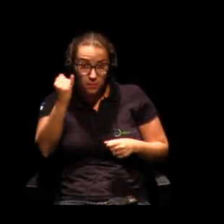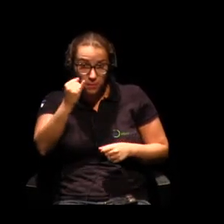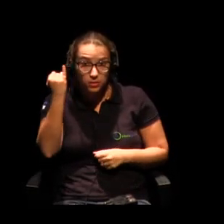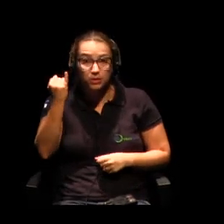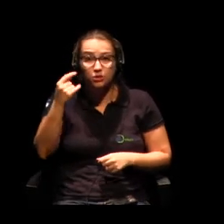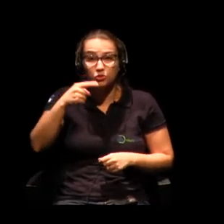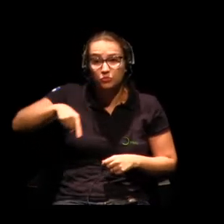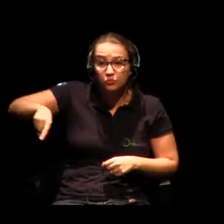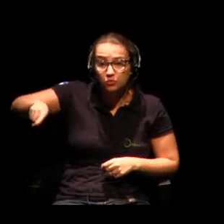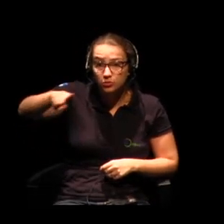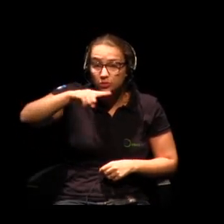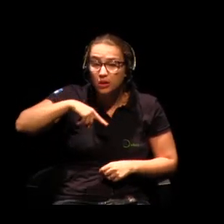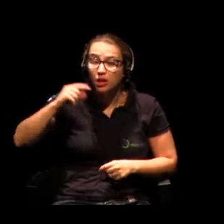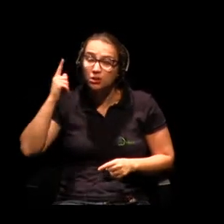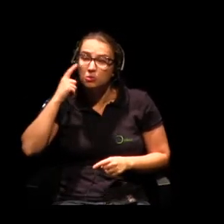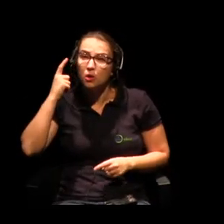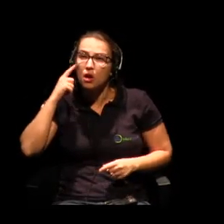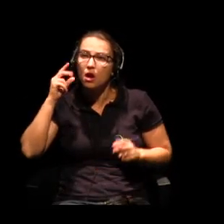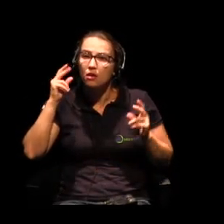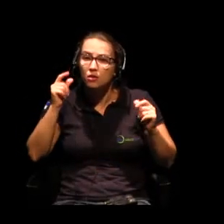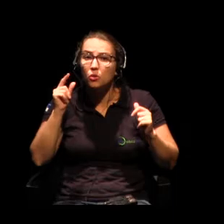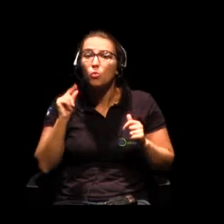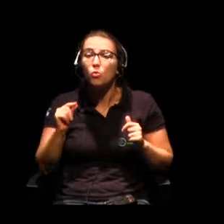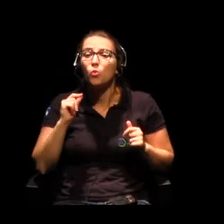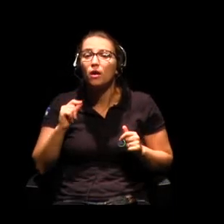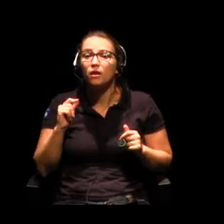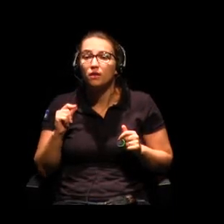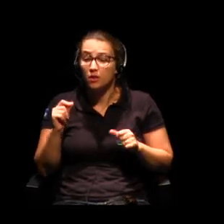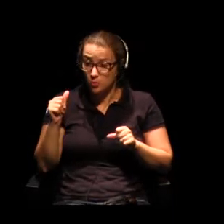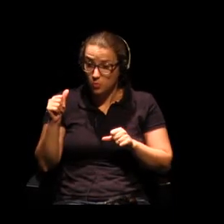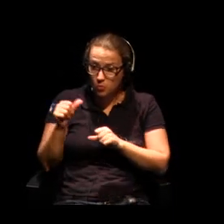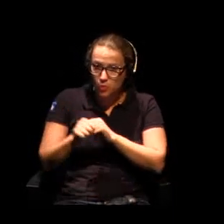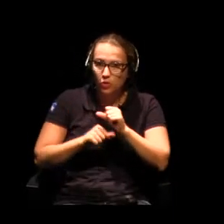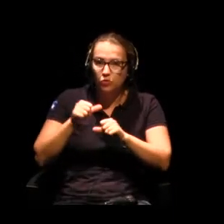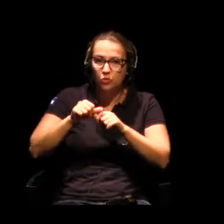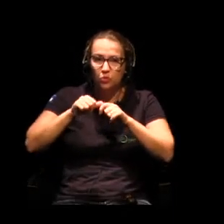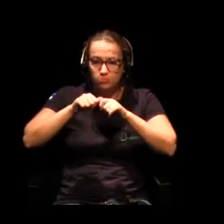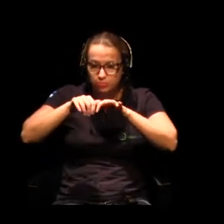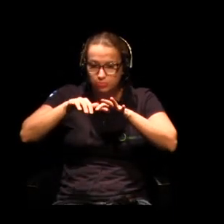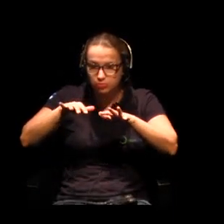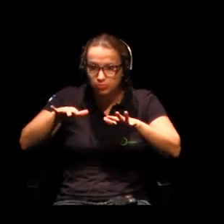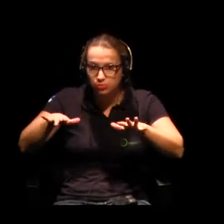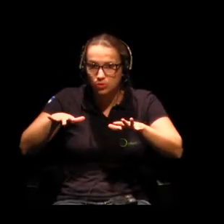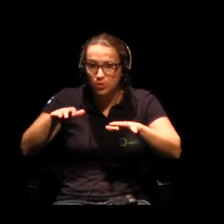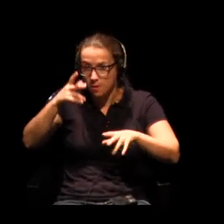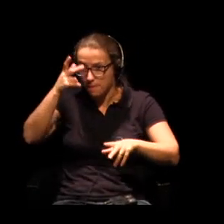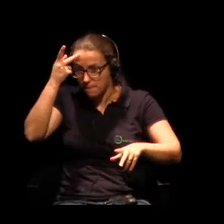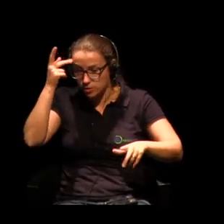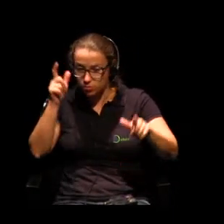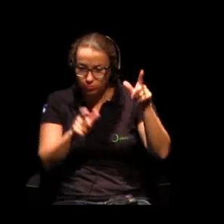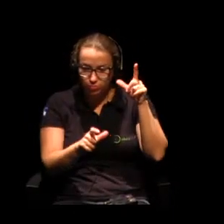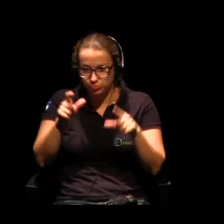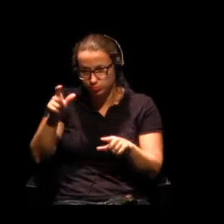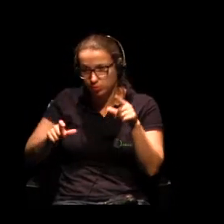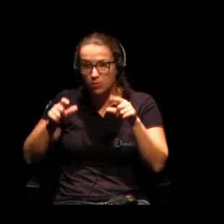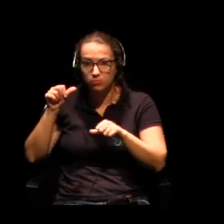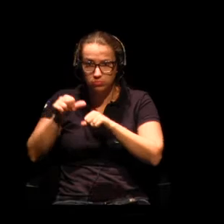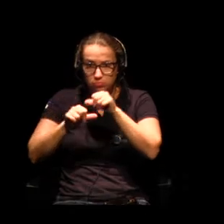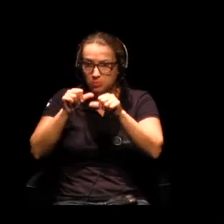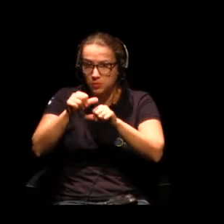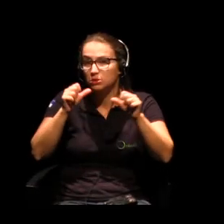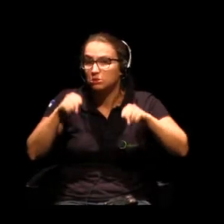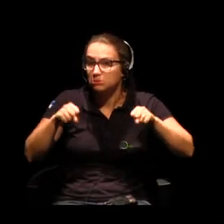é importante levar em consideração com relação a isso é que mudou a distribuição de pessoas